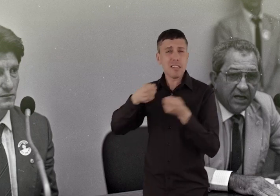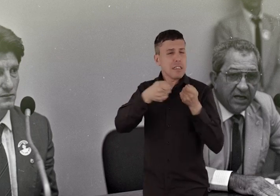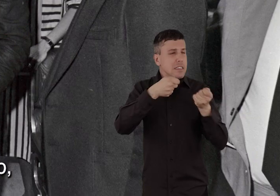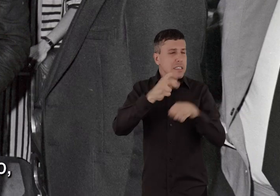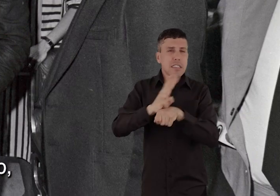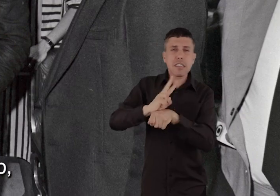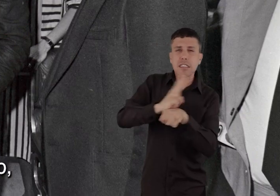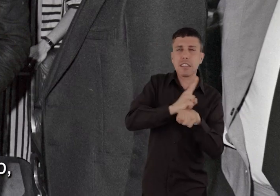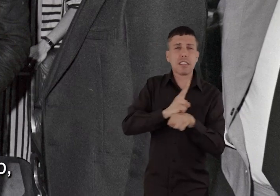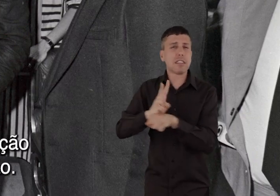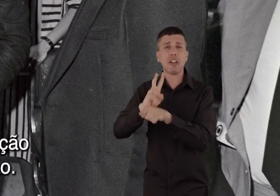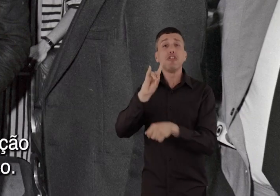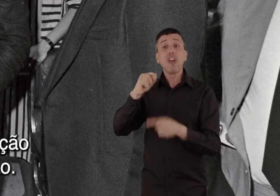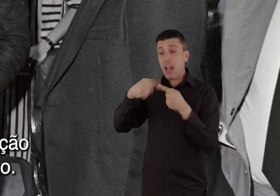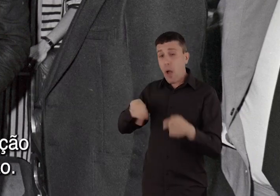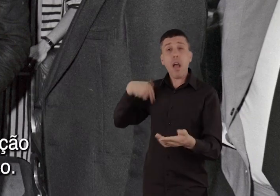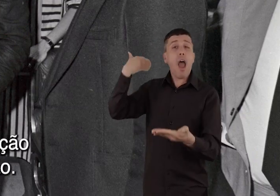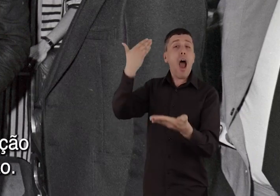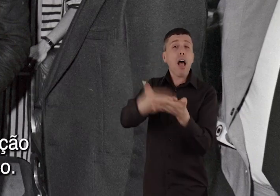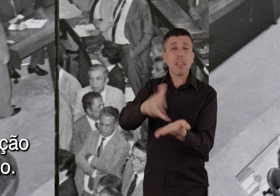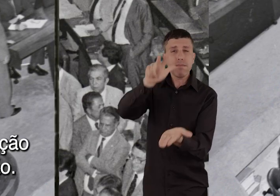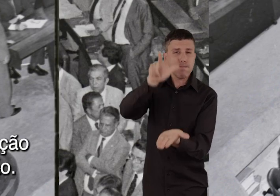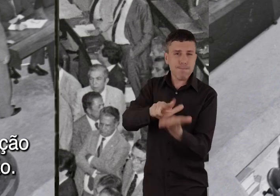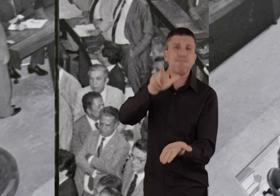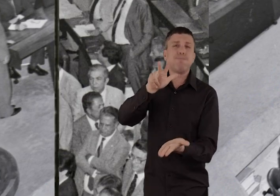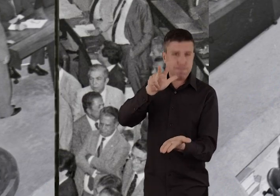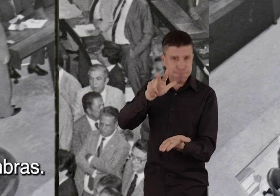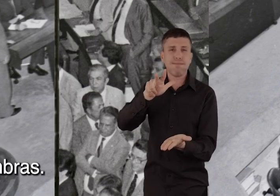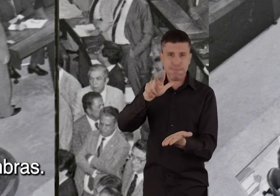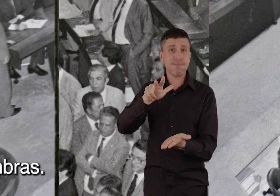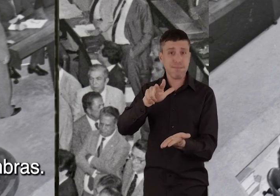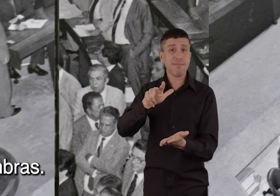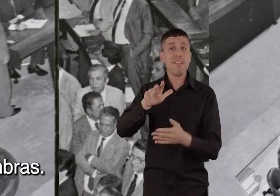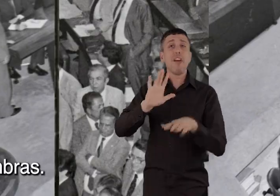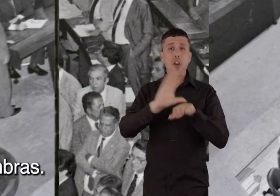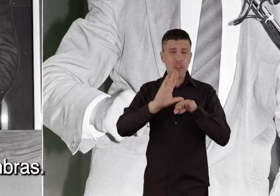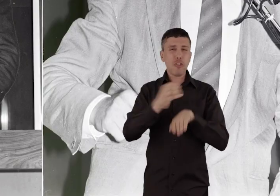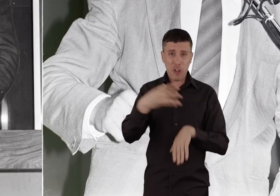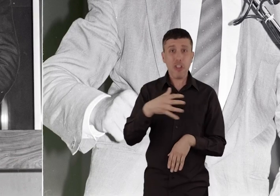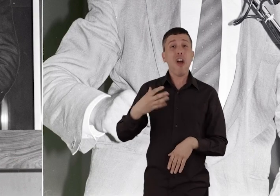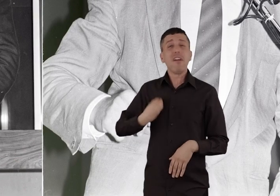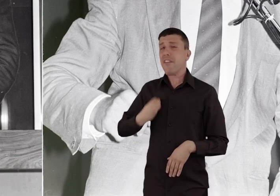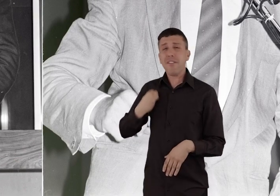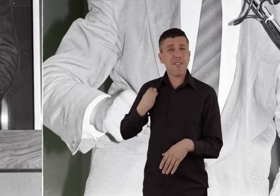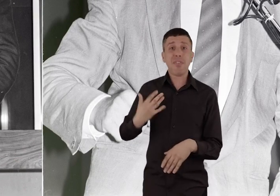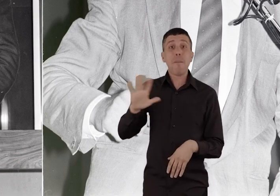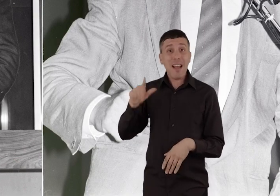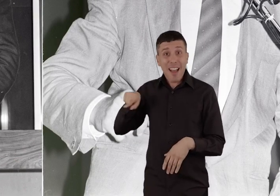presente do dia da instalação ao dia da promulgação da nova Constituição. Só que ele agiu às sombras.